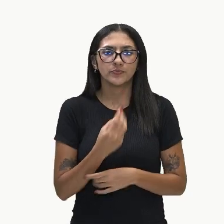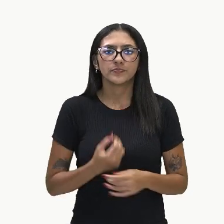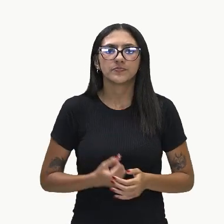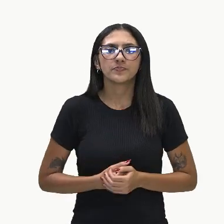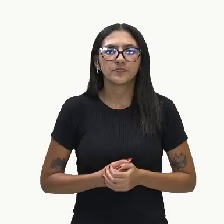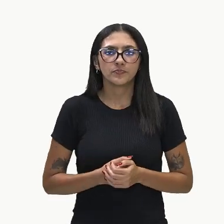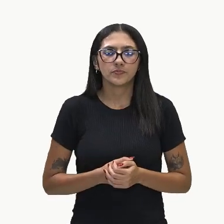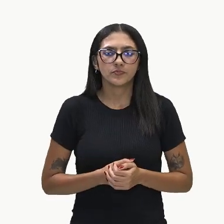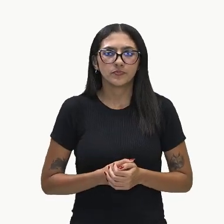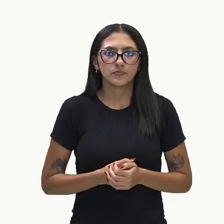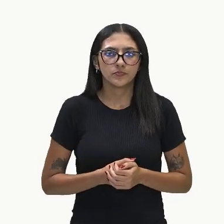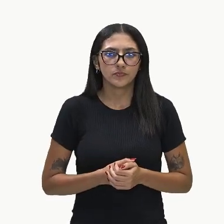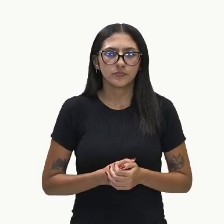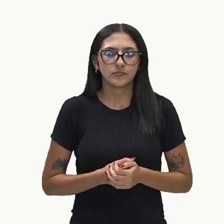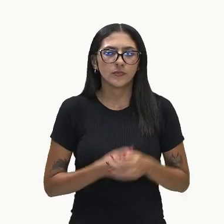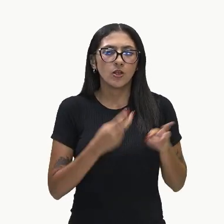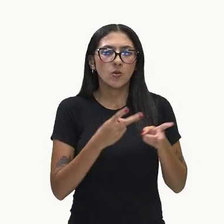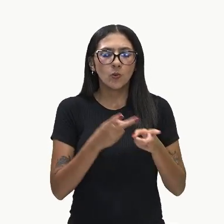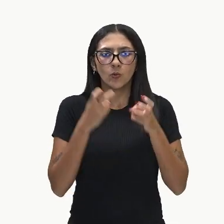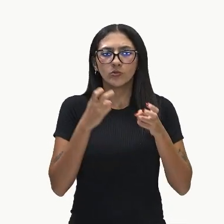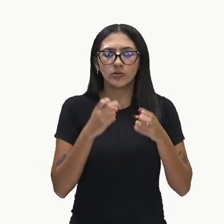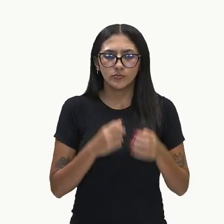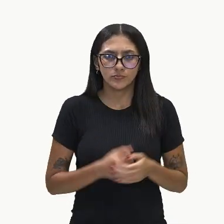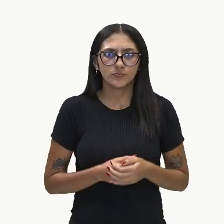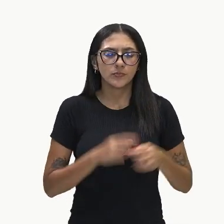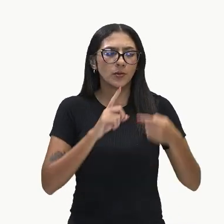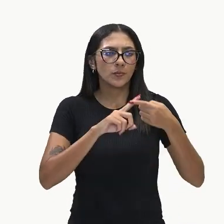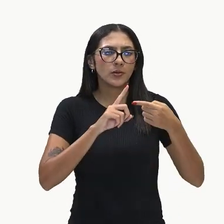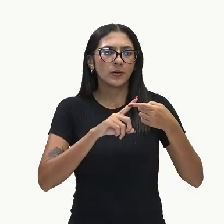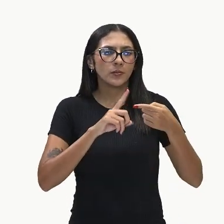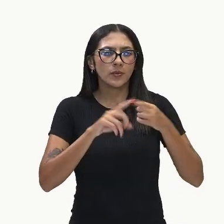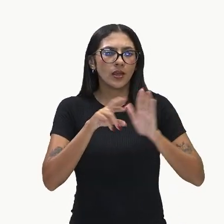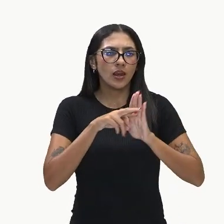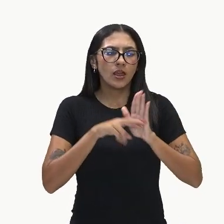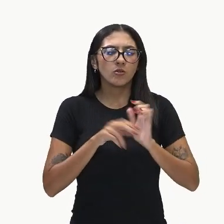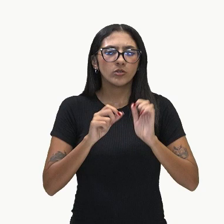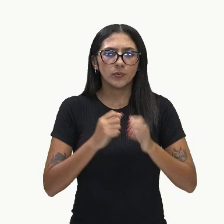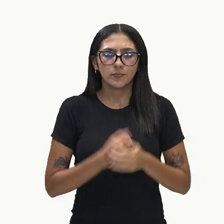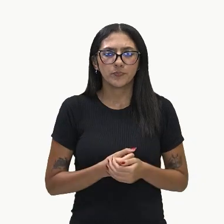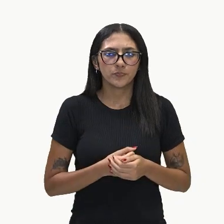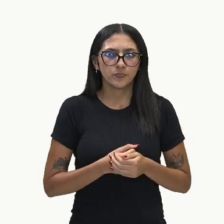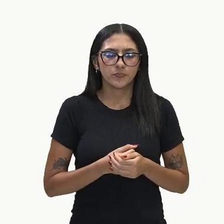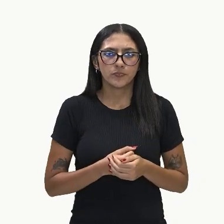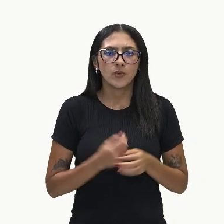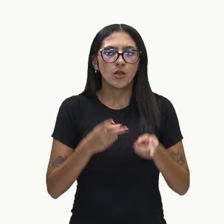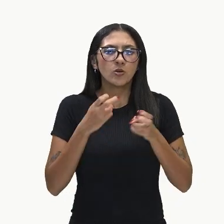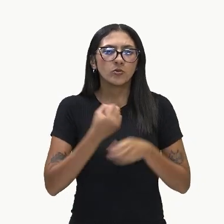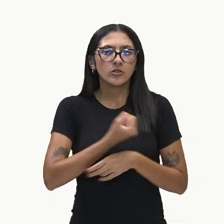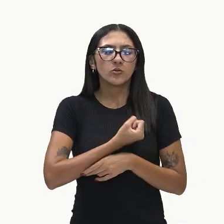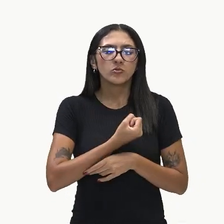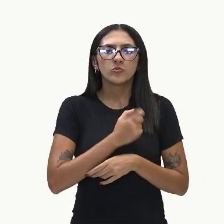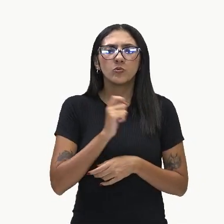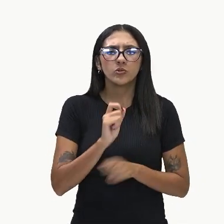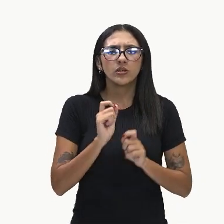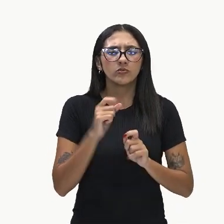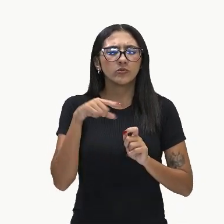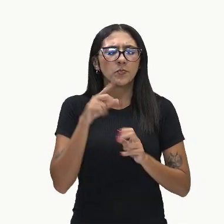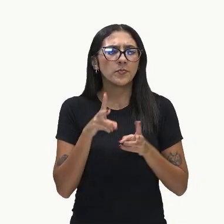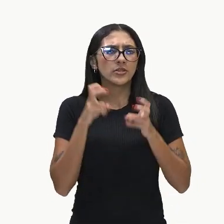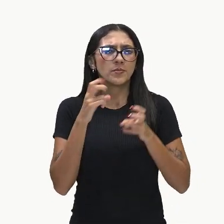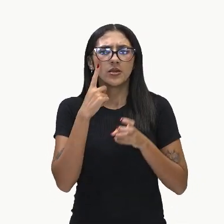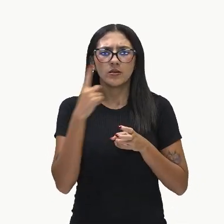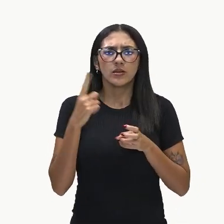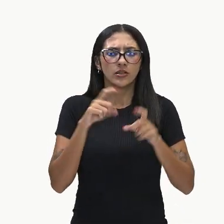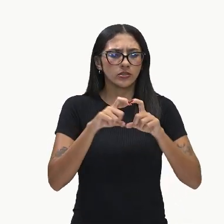tem-se, primeiro passo aqui, identificar o fator comum. Então, aqui o nosso polinômio, o que tem de comum nele?